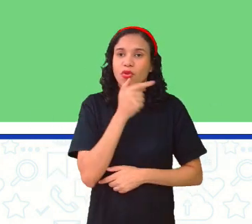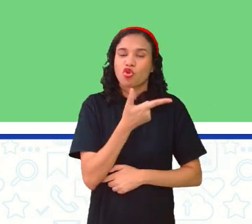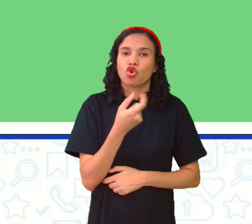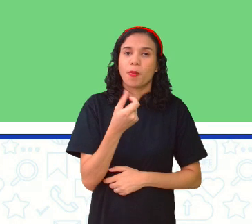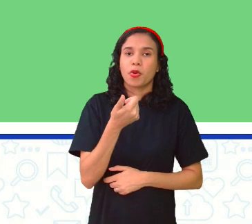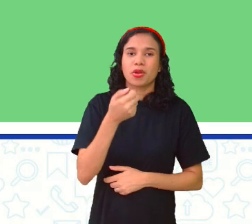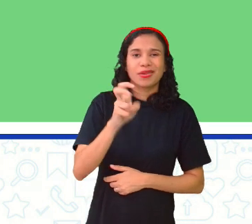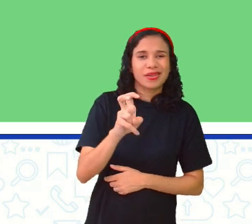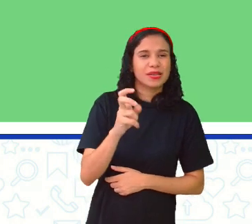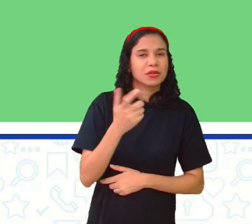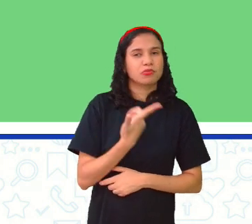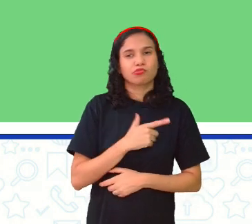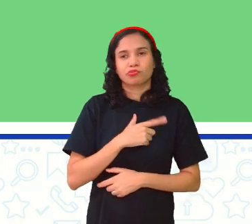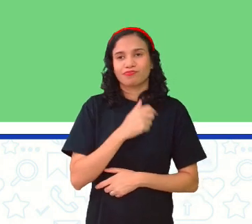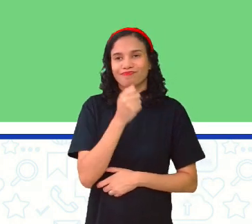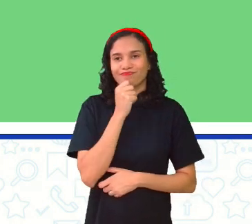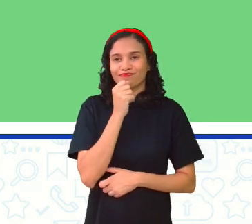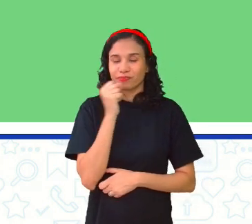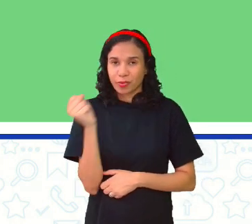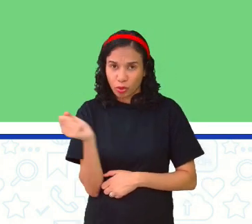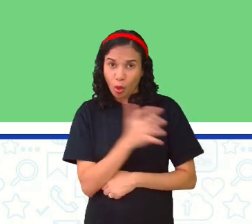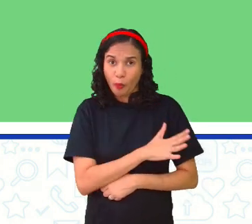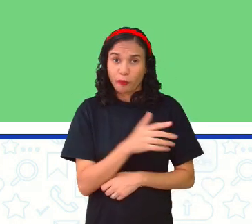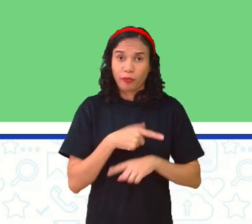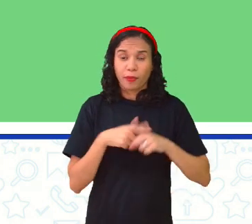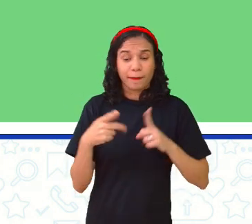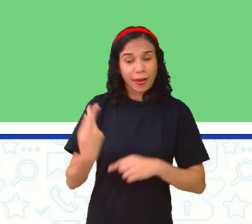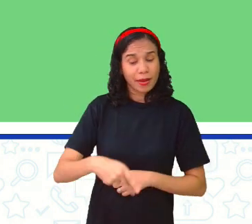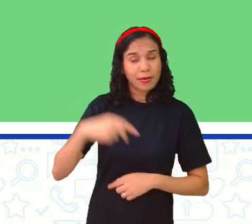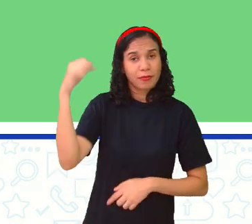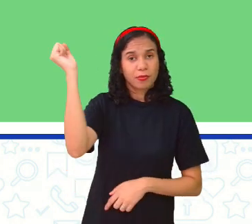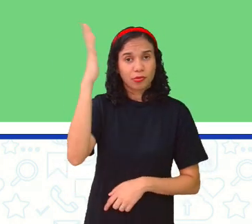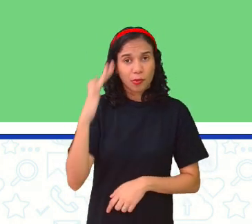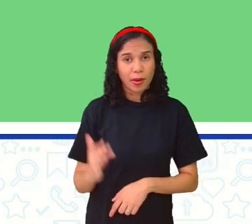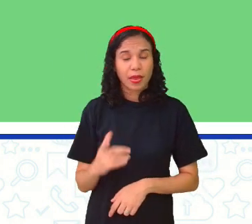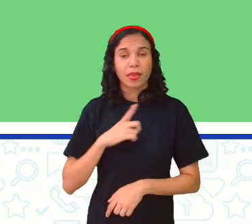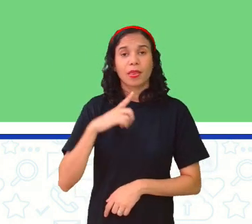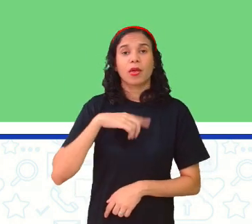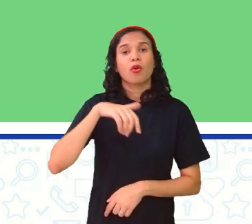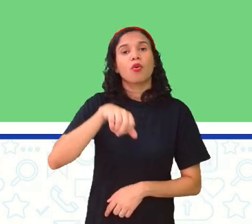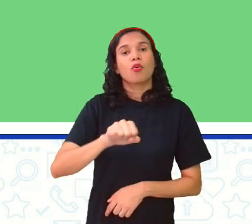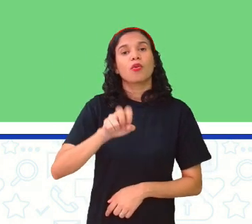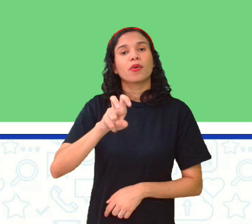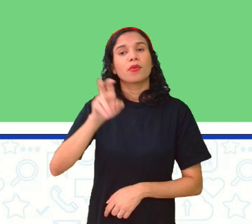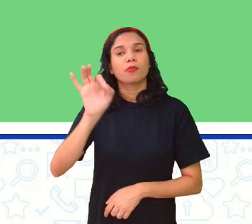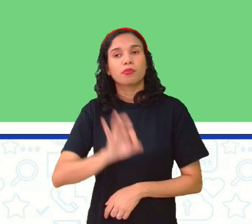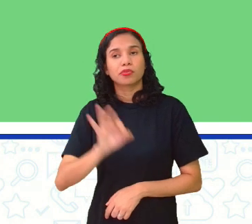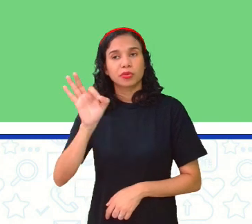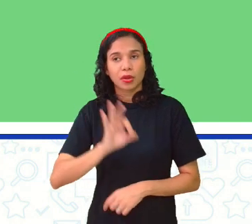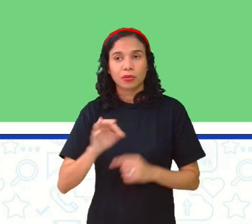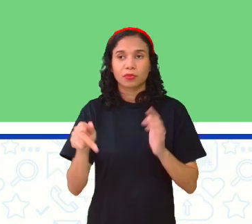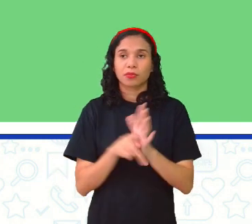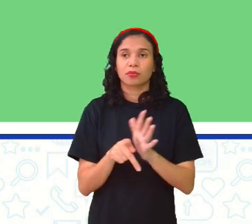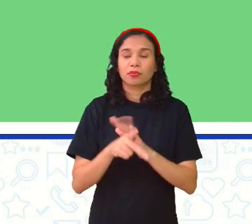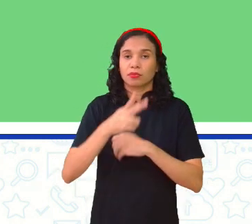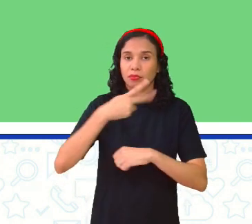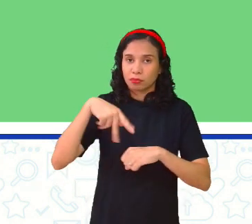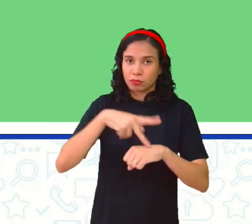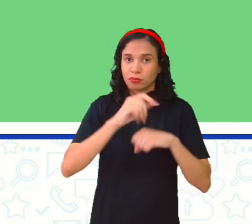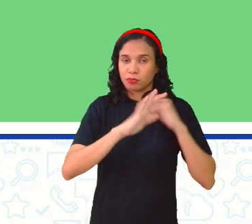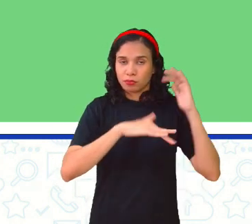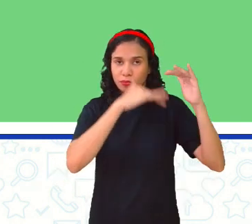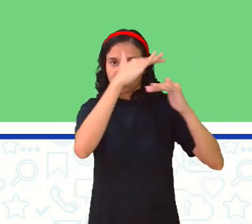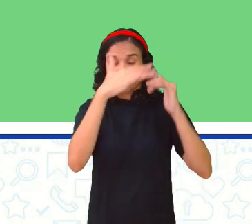mais atualizado, mas no Brasil a gente tem 85%, equivale a uma taxa de país desenvolvido.